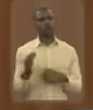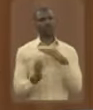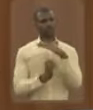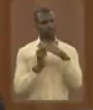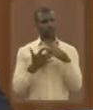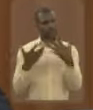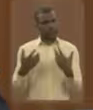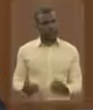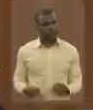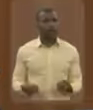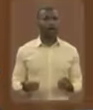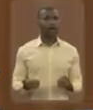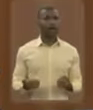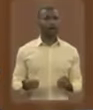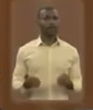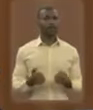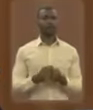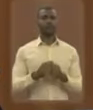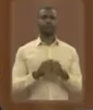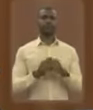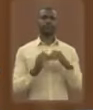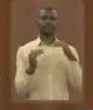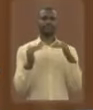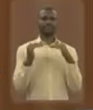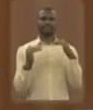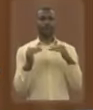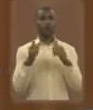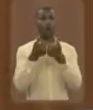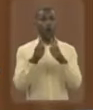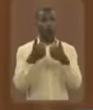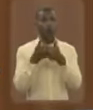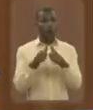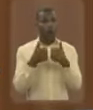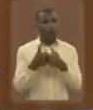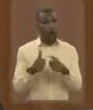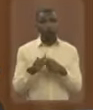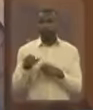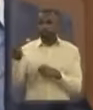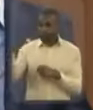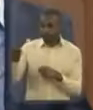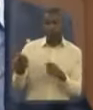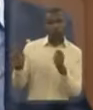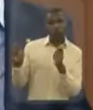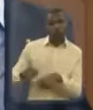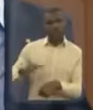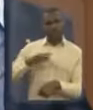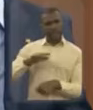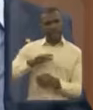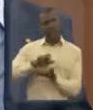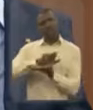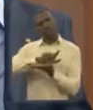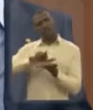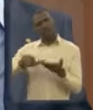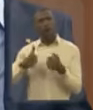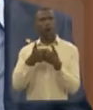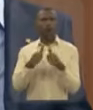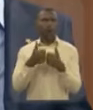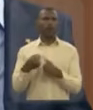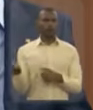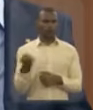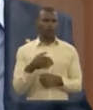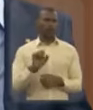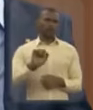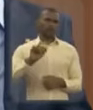empresa uma desestabilização nós pemos ônibus da onde foi possível de várias cidades tem ônibus Novo